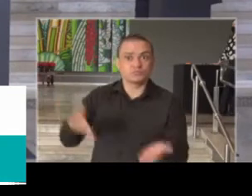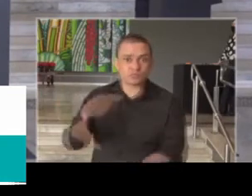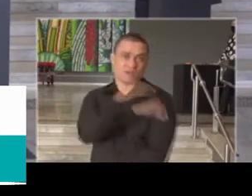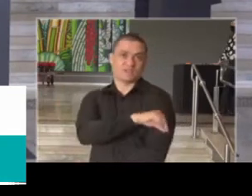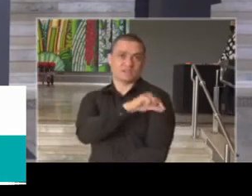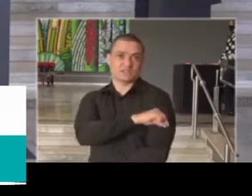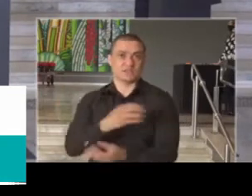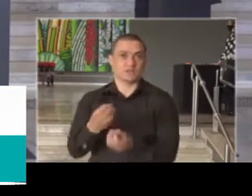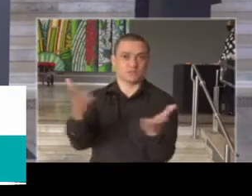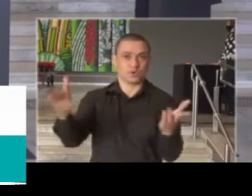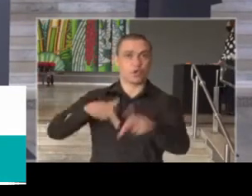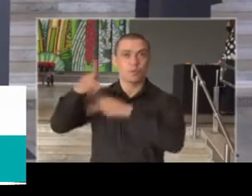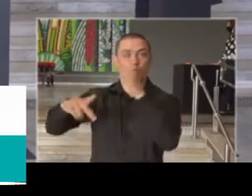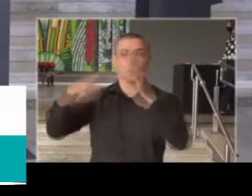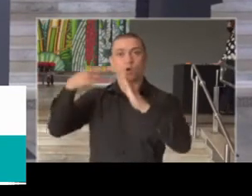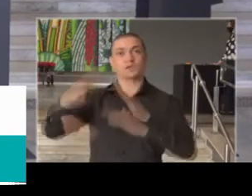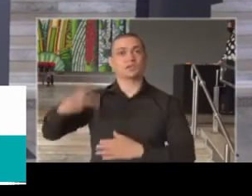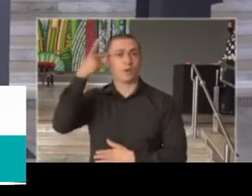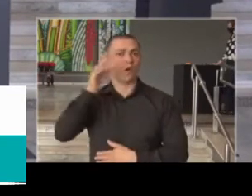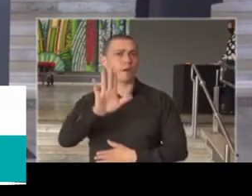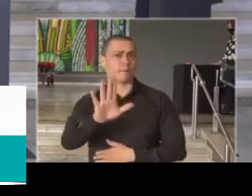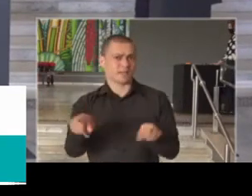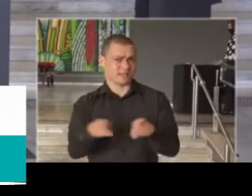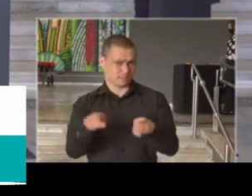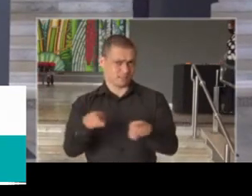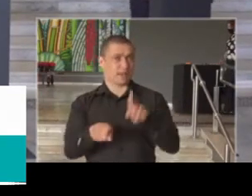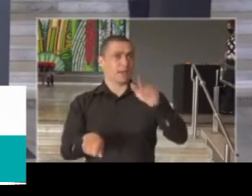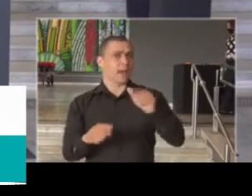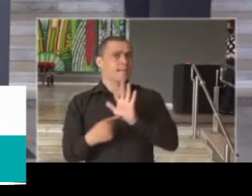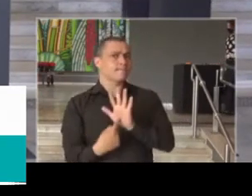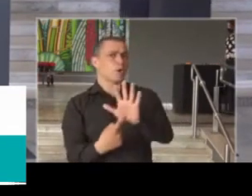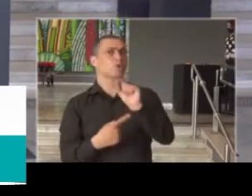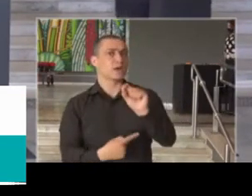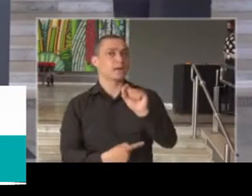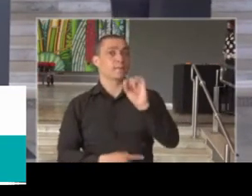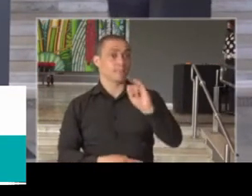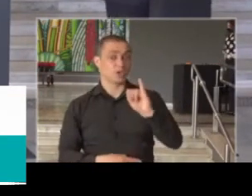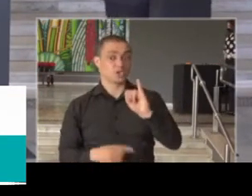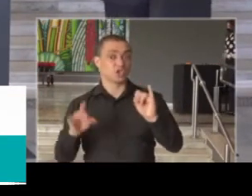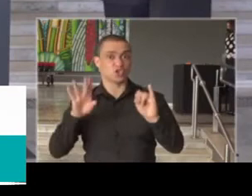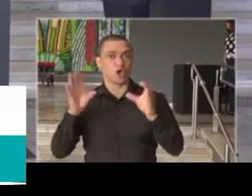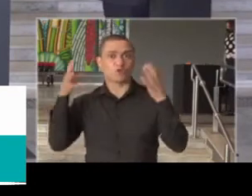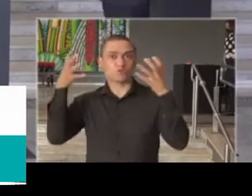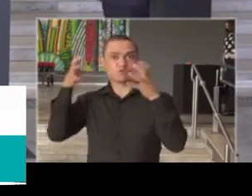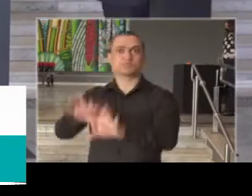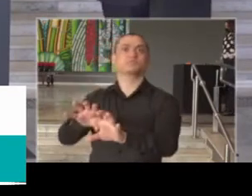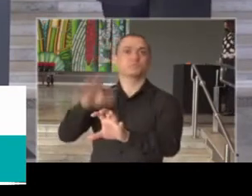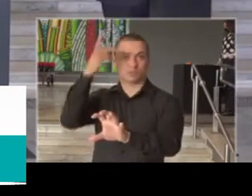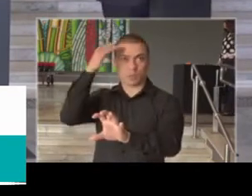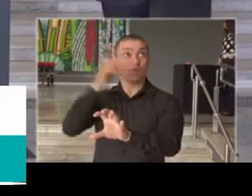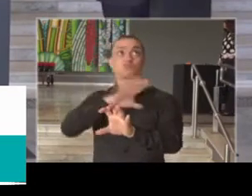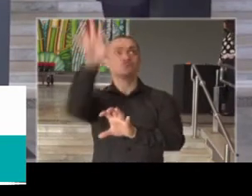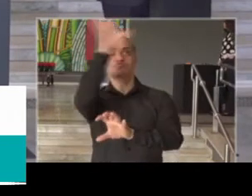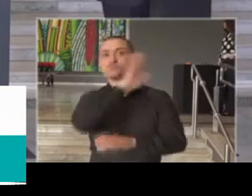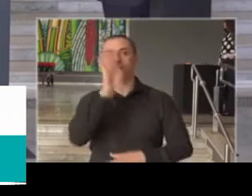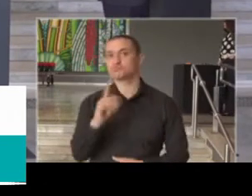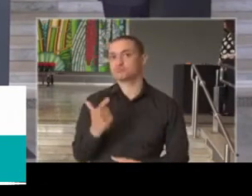para a imunização da população de São Paulo, mas é também um indicativo de que ela ficará restrita aqui no estado?